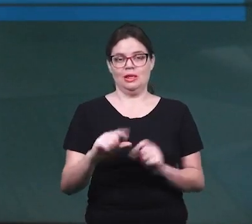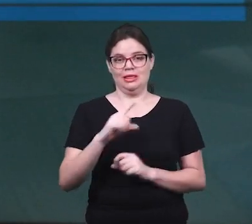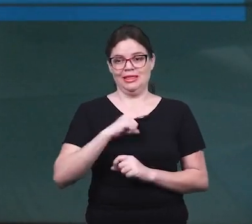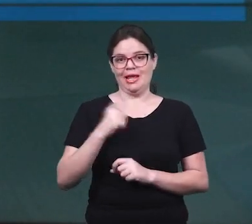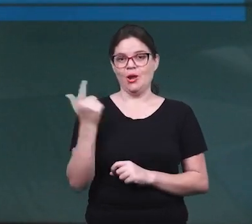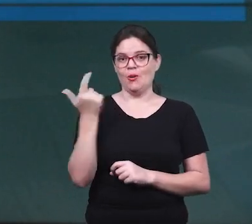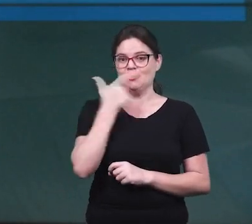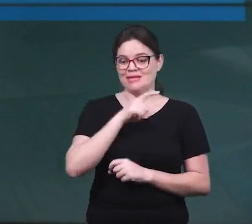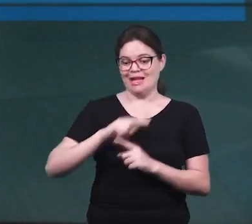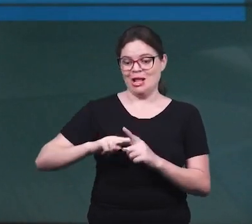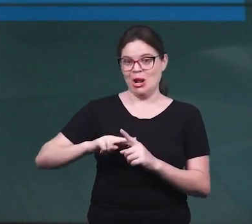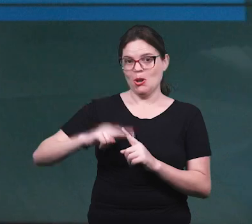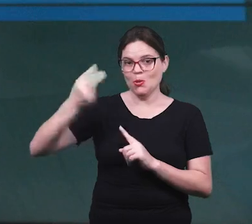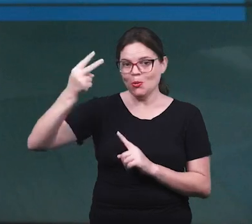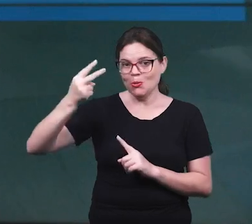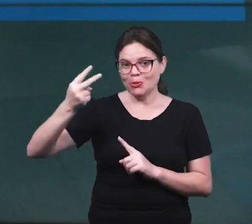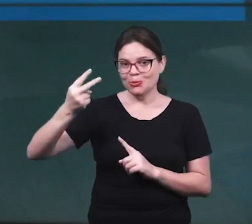ganho,